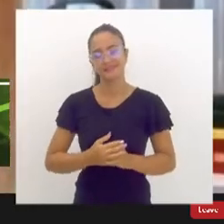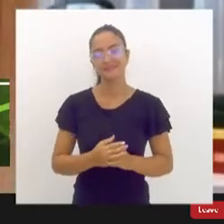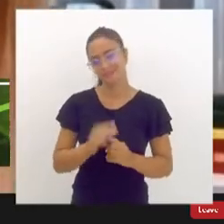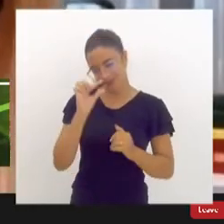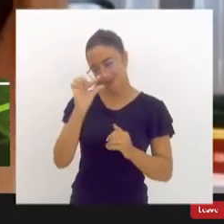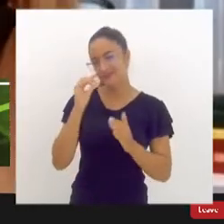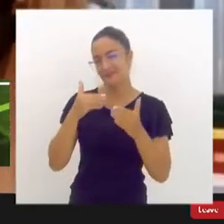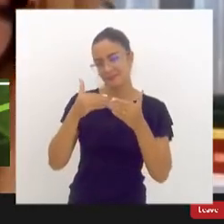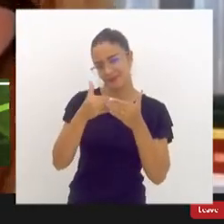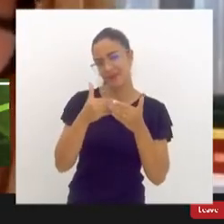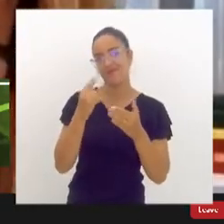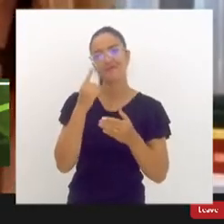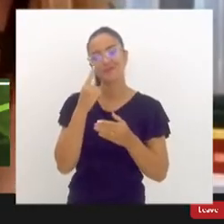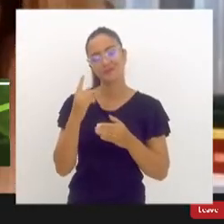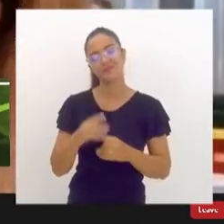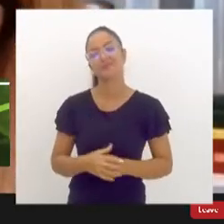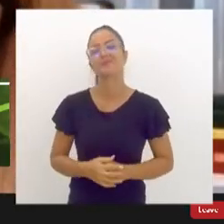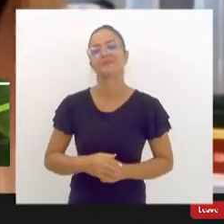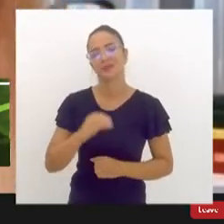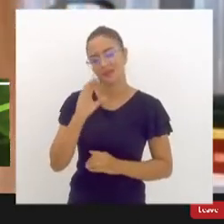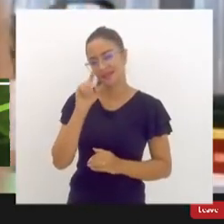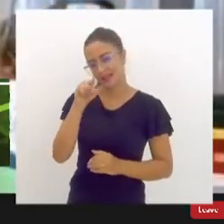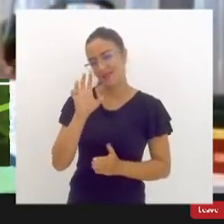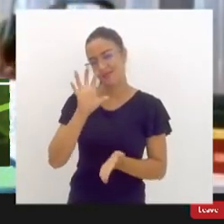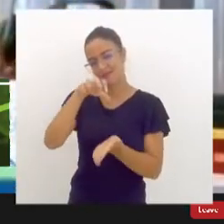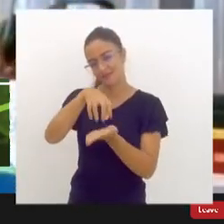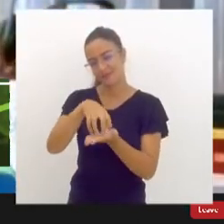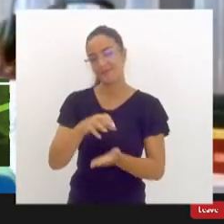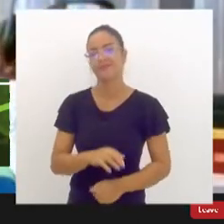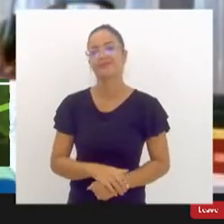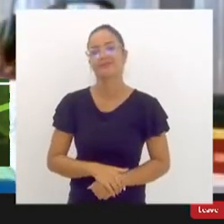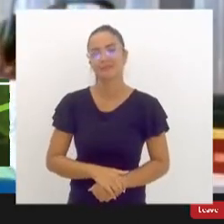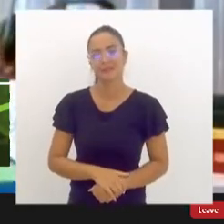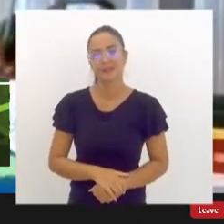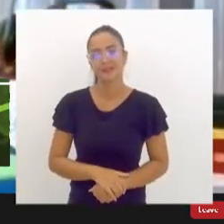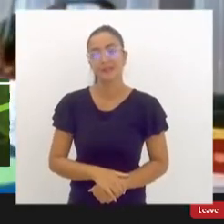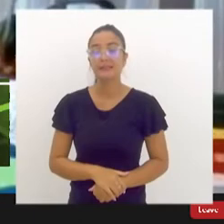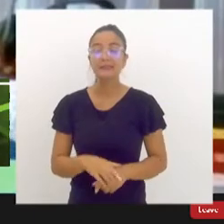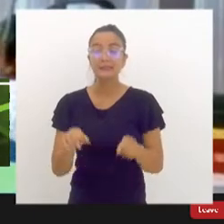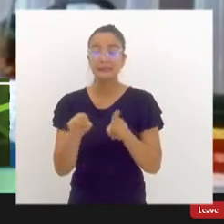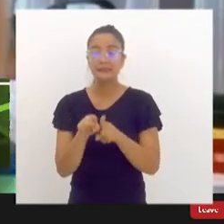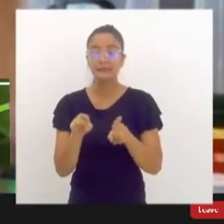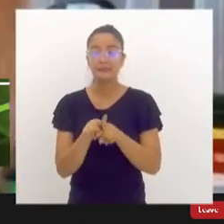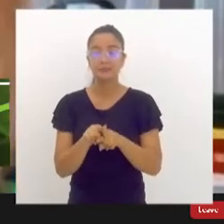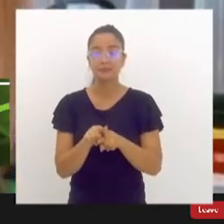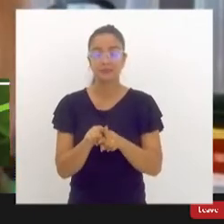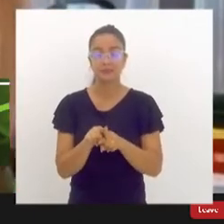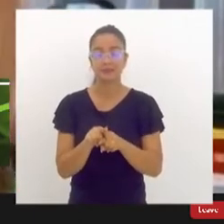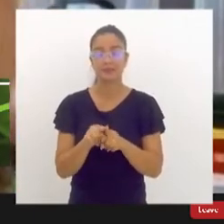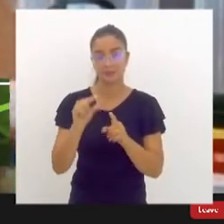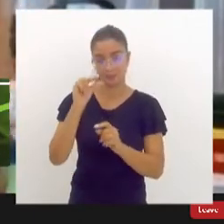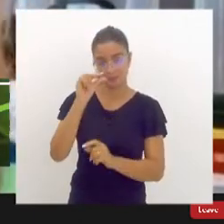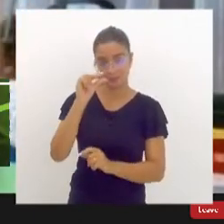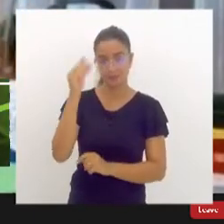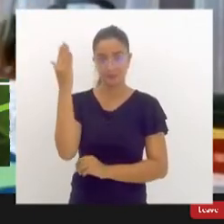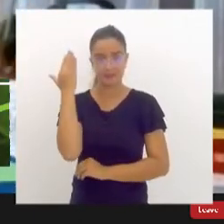levada ao pleno do Conselho, né? E aí eu destaco também que